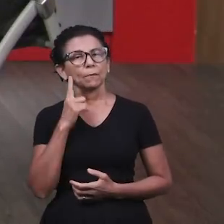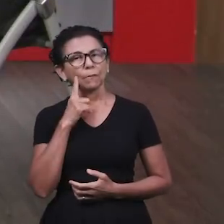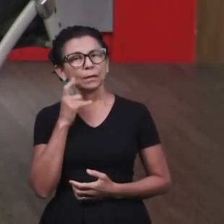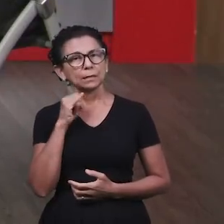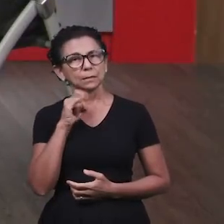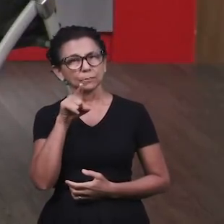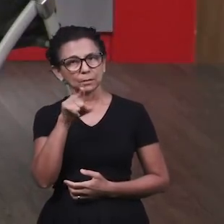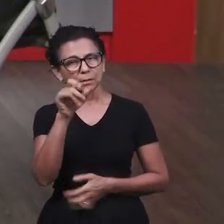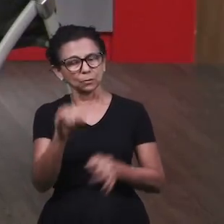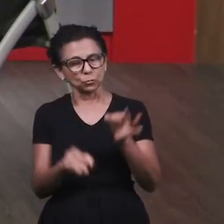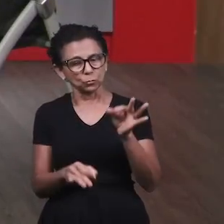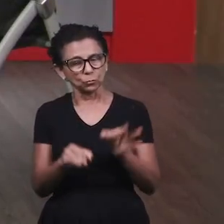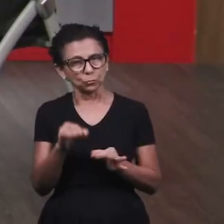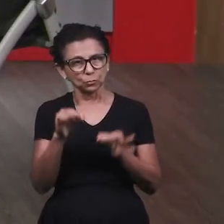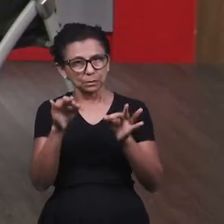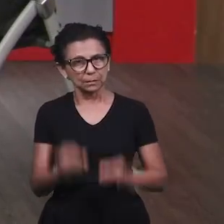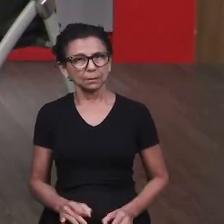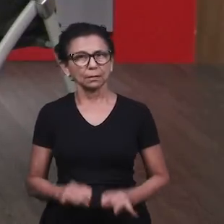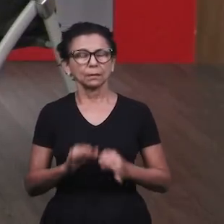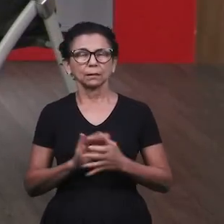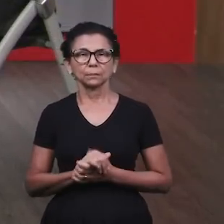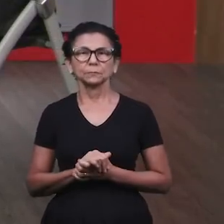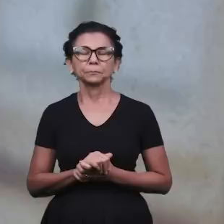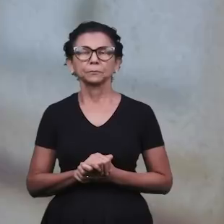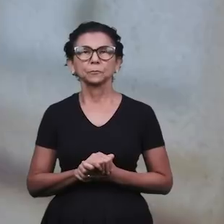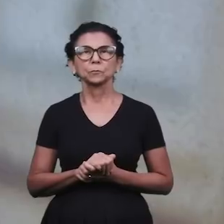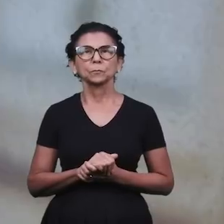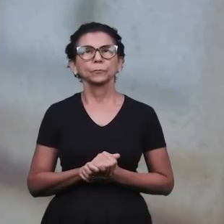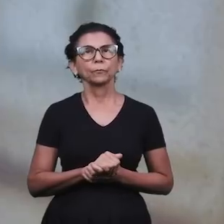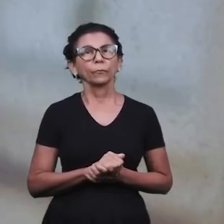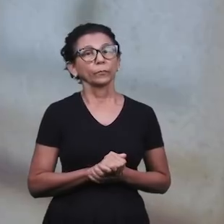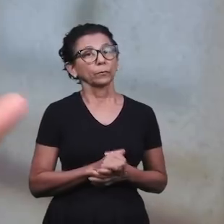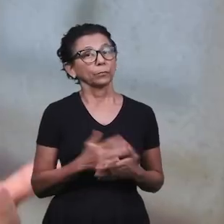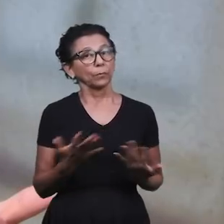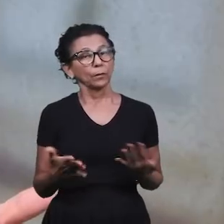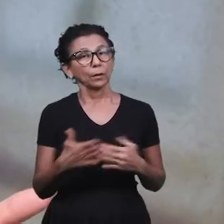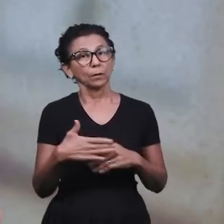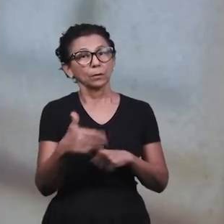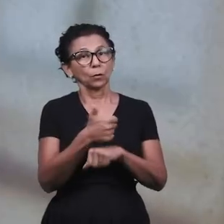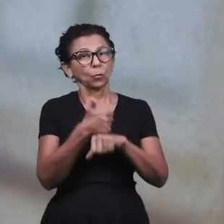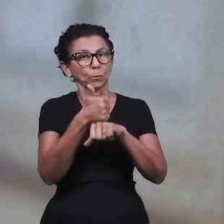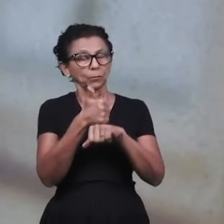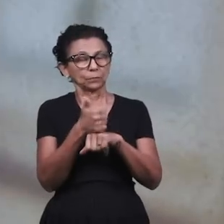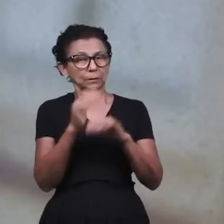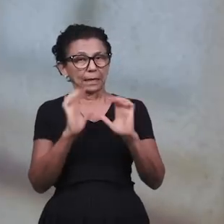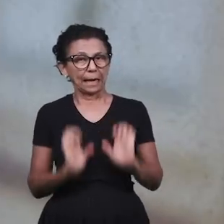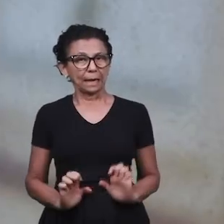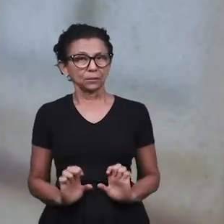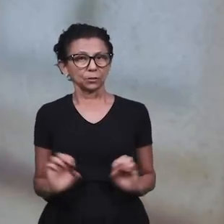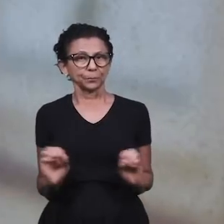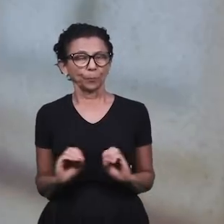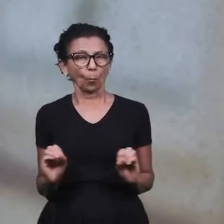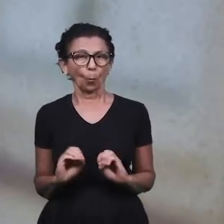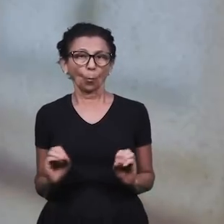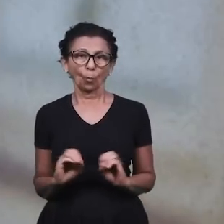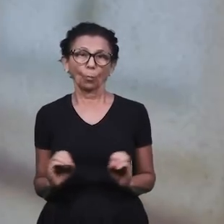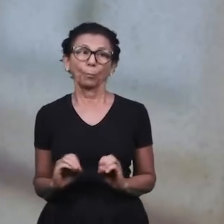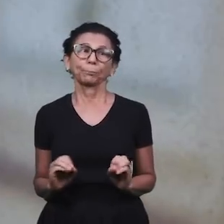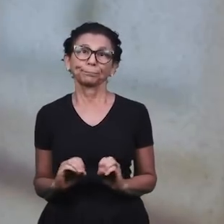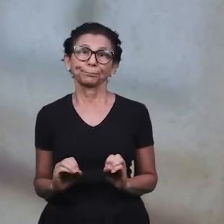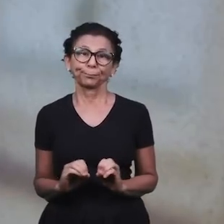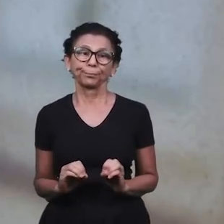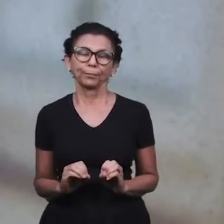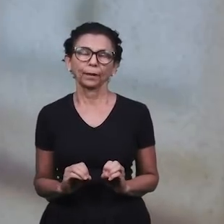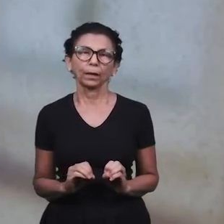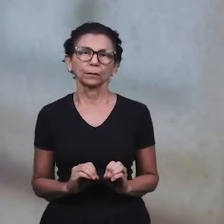justo, procurar uma pessoa correta, por mais que até mesmo profissionais antiéticos existem em toda parte. Então, mesmo se